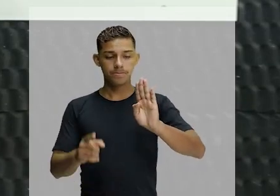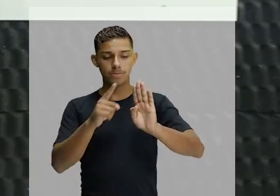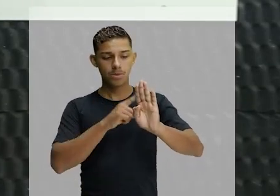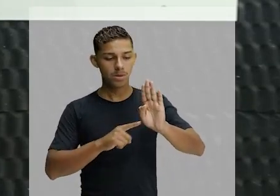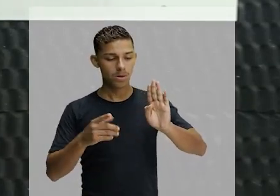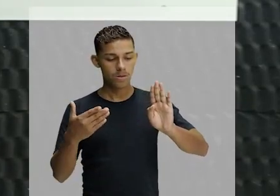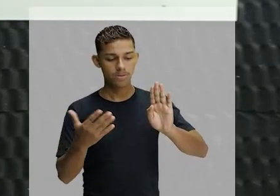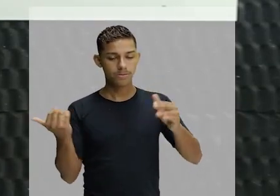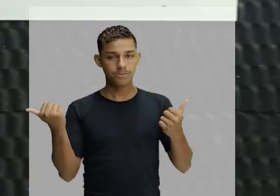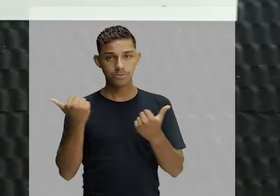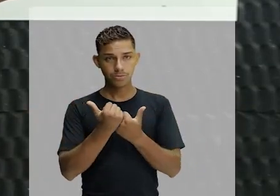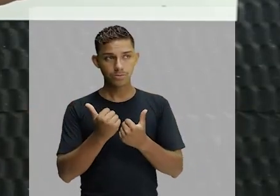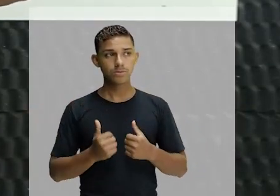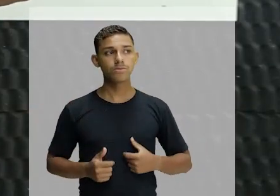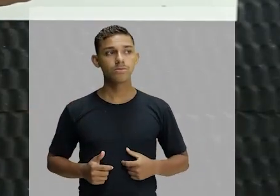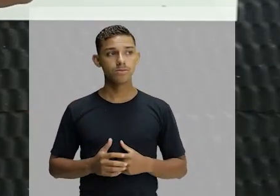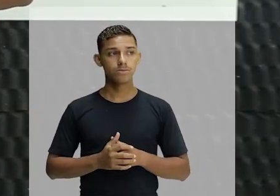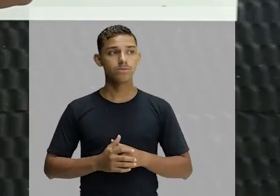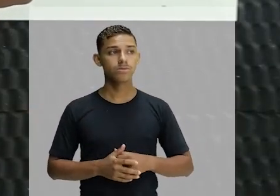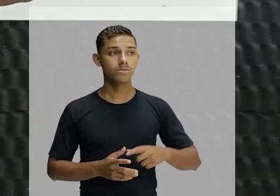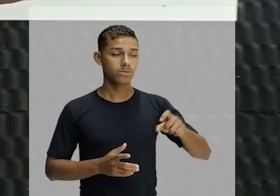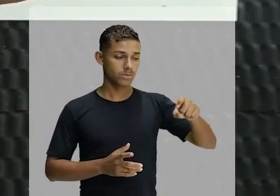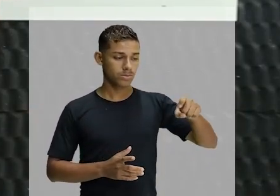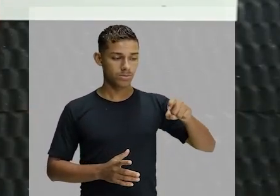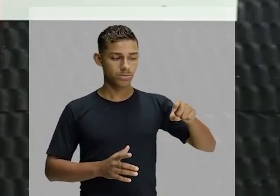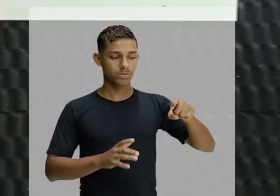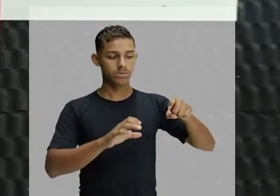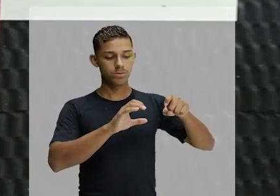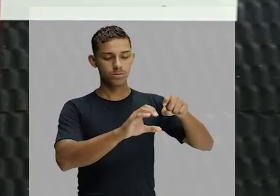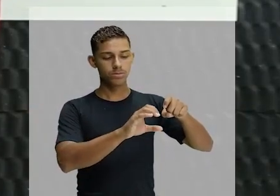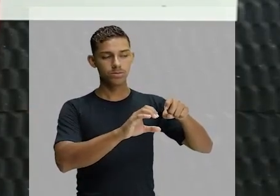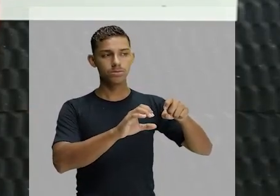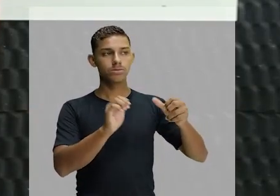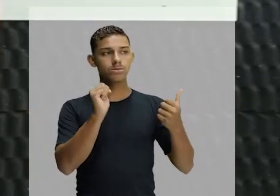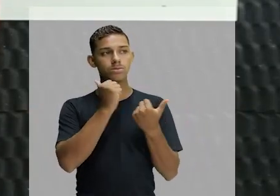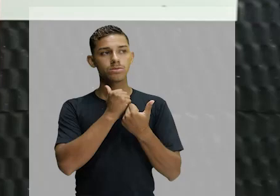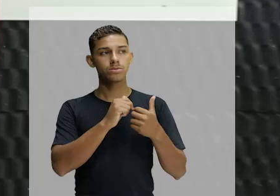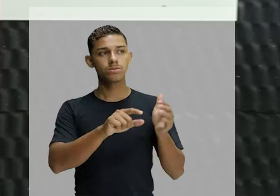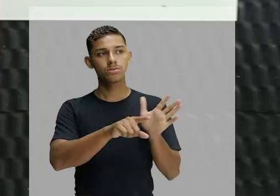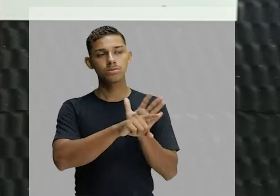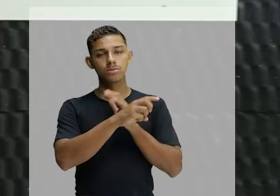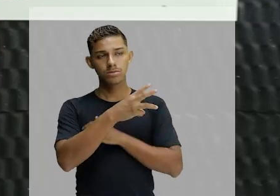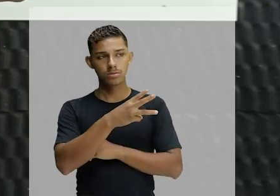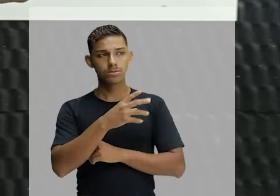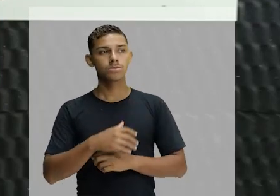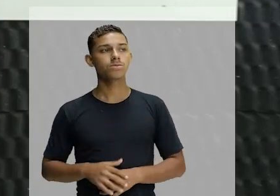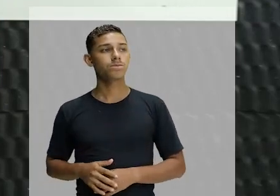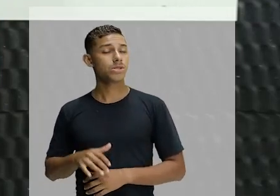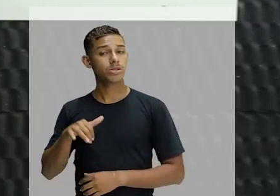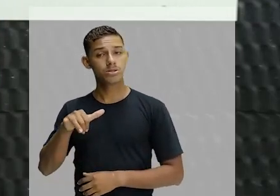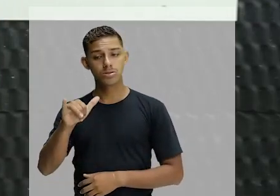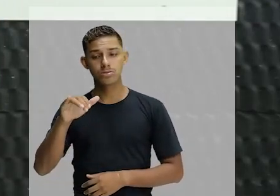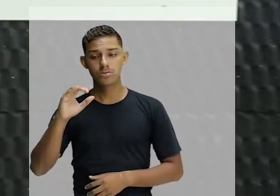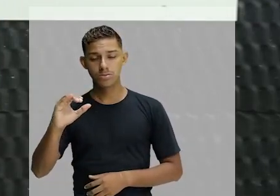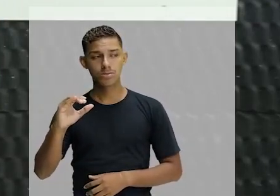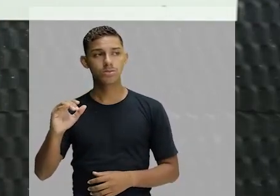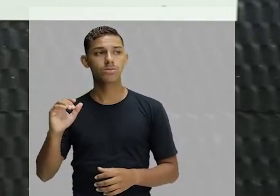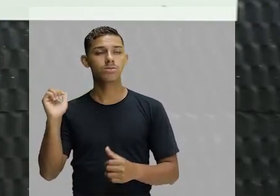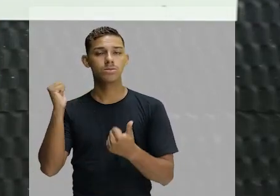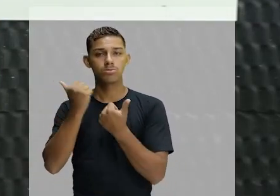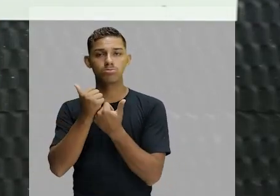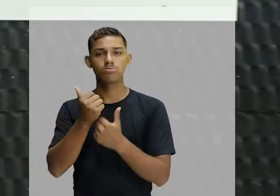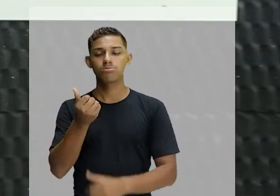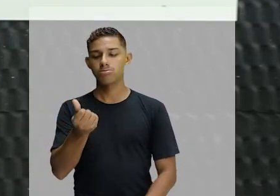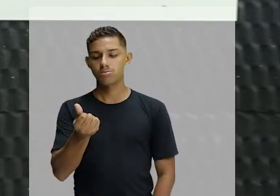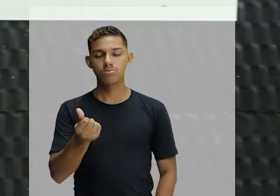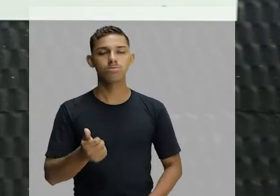do centro por menos 3 e o y do centro por 6, fazendo a troca de sinal. Tá? Então, nós vamos ter o